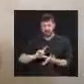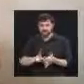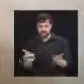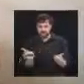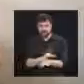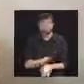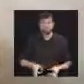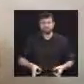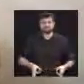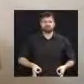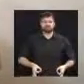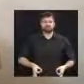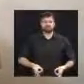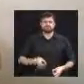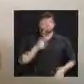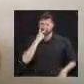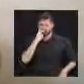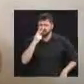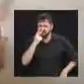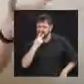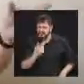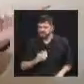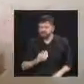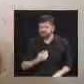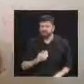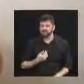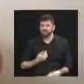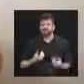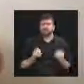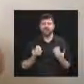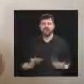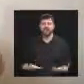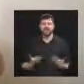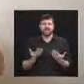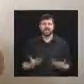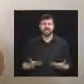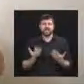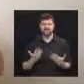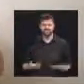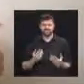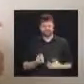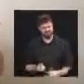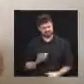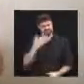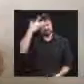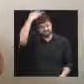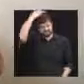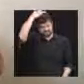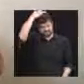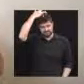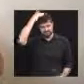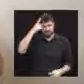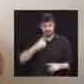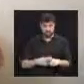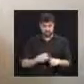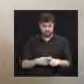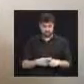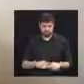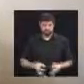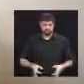termina de meditar, você parece estar assim, nossa, estou pisando em ovos. Quando você termina a acupuntura, nossa, estou pisando em ovos, que esquisito, tal, não sei o quê. Então é por causa